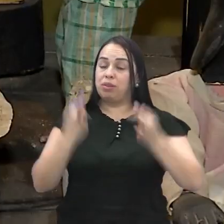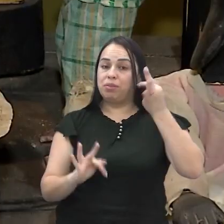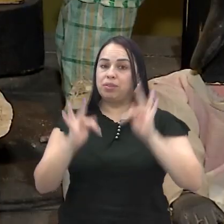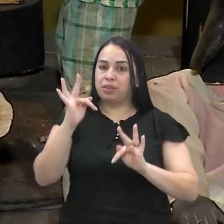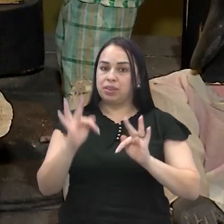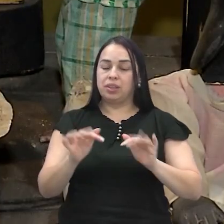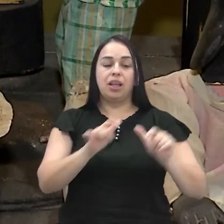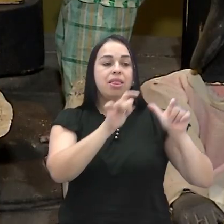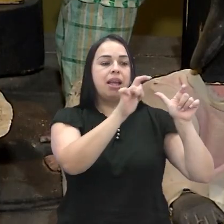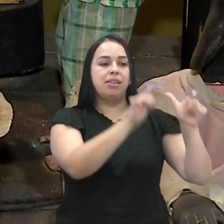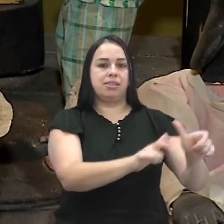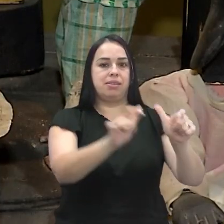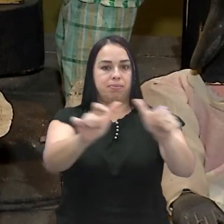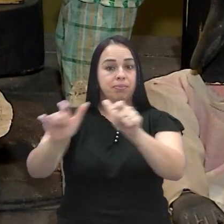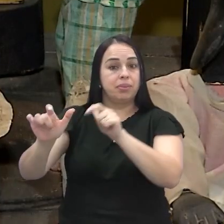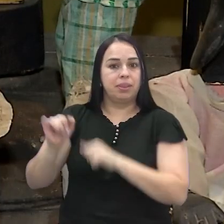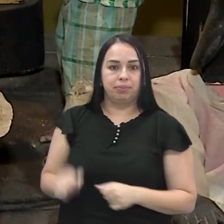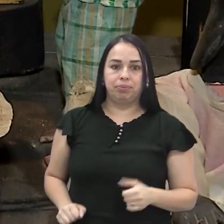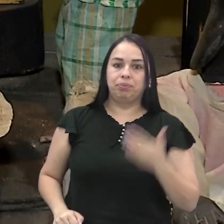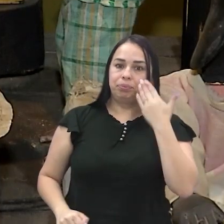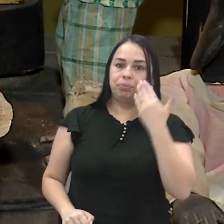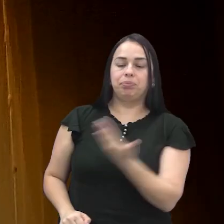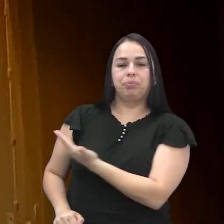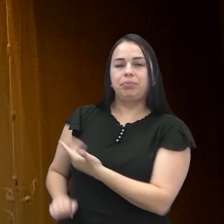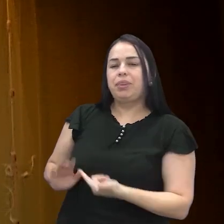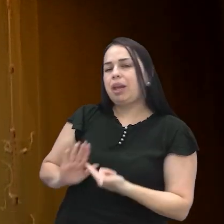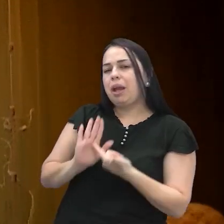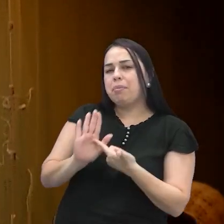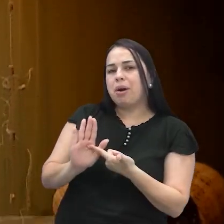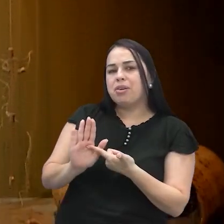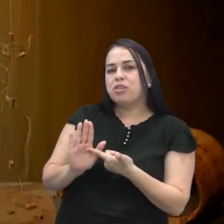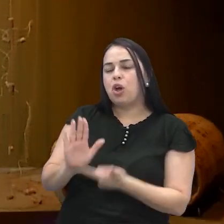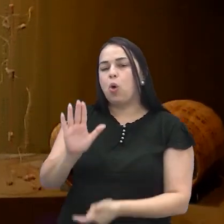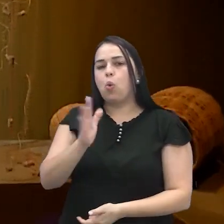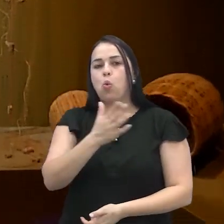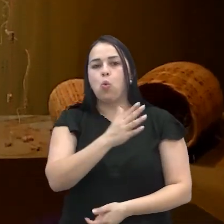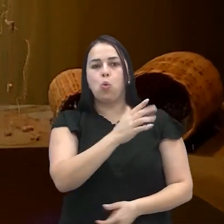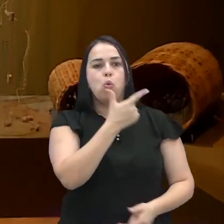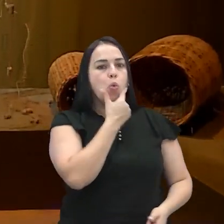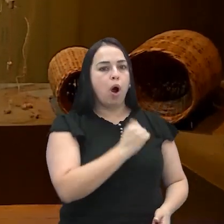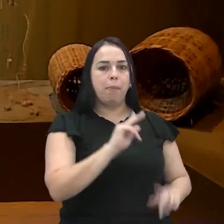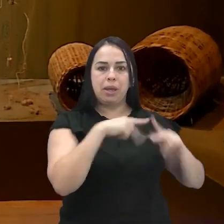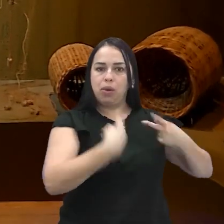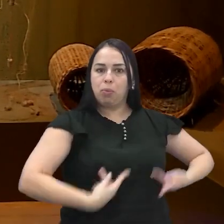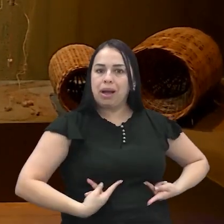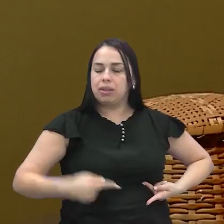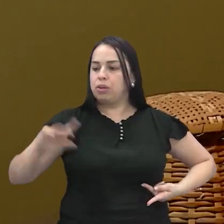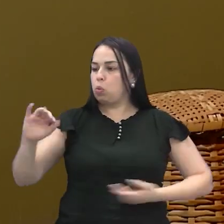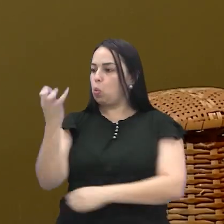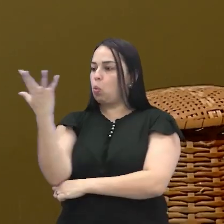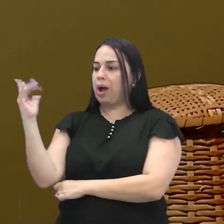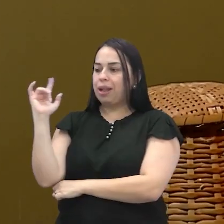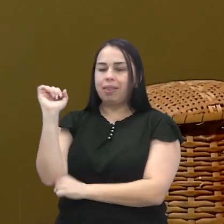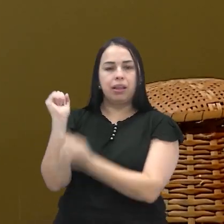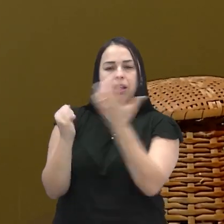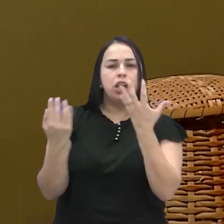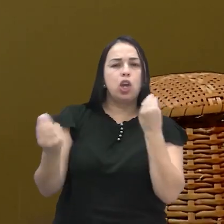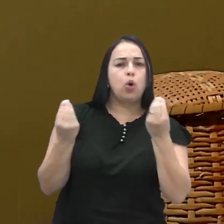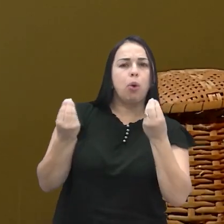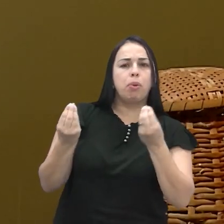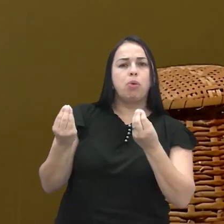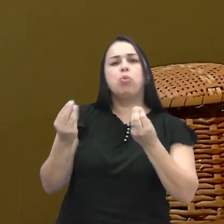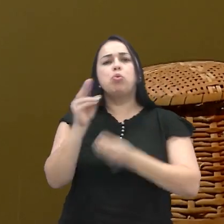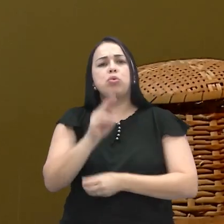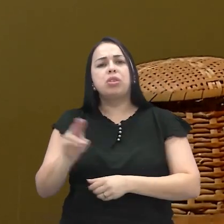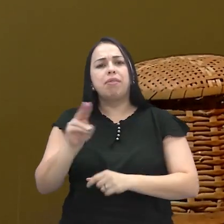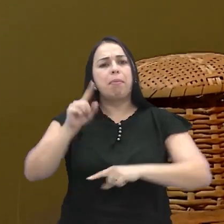celebração da cultura local é dividido em salas. Essas peças mostram a relação do homem com a natureza e as tecnologias